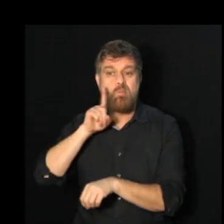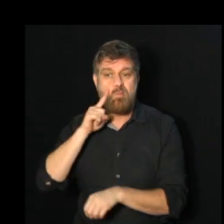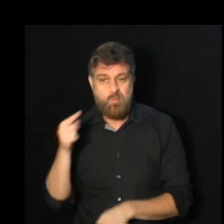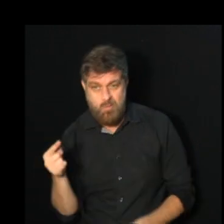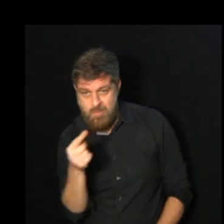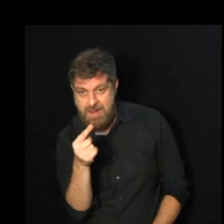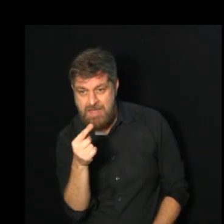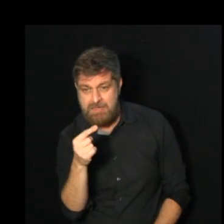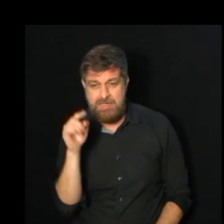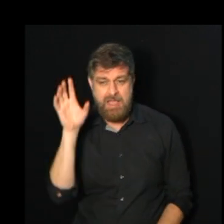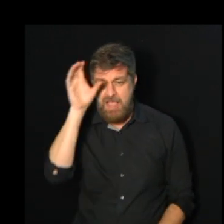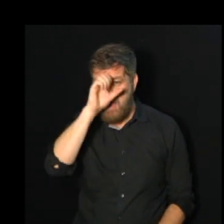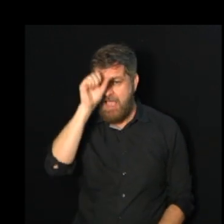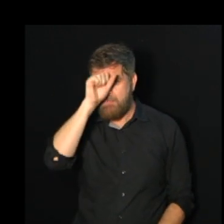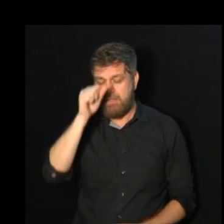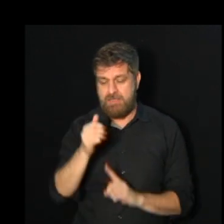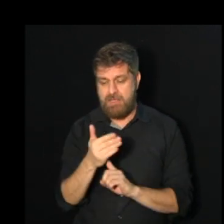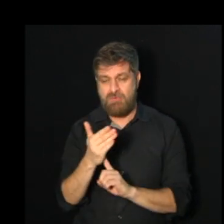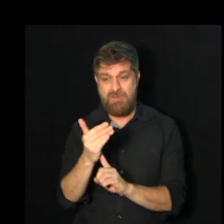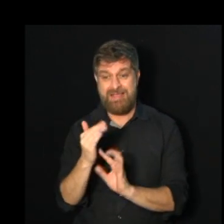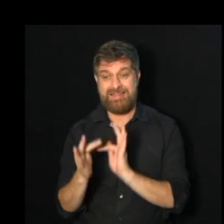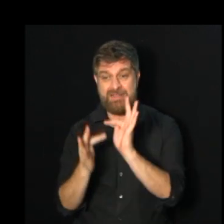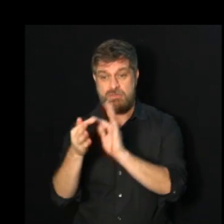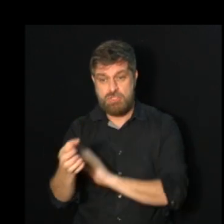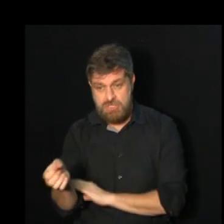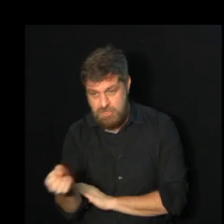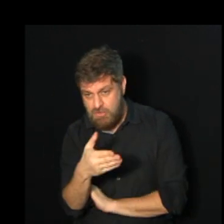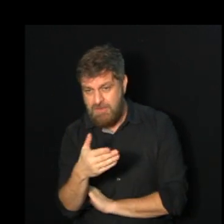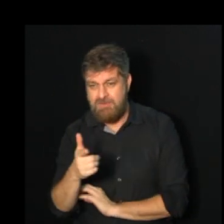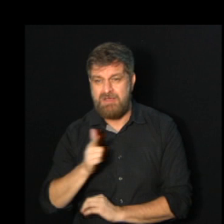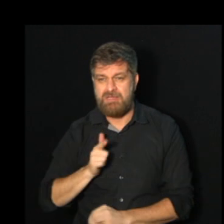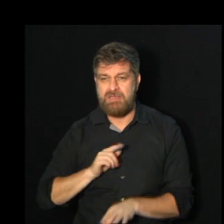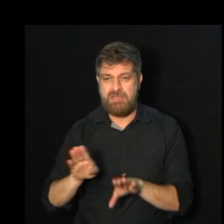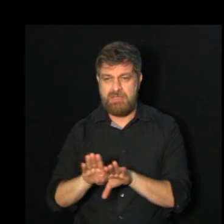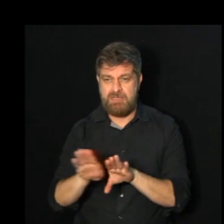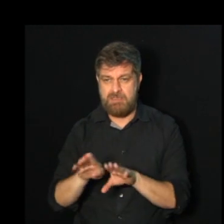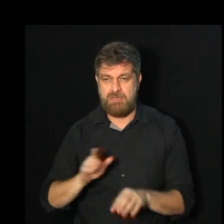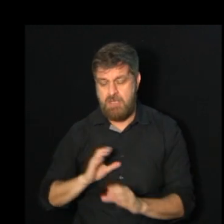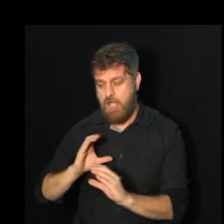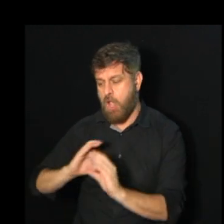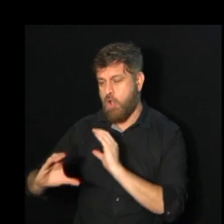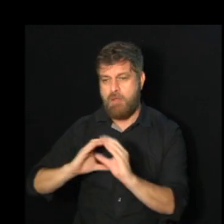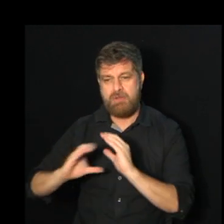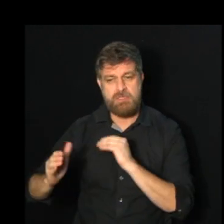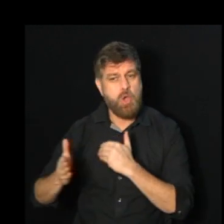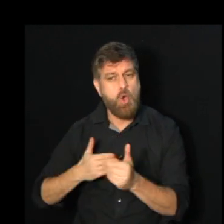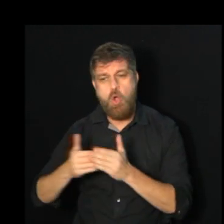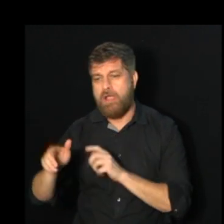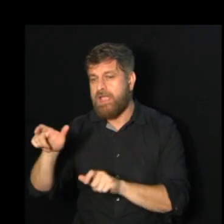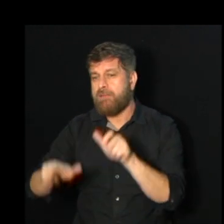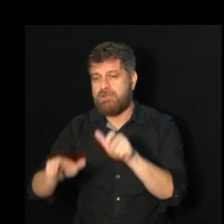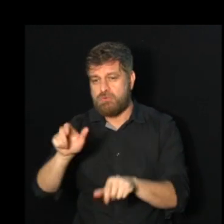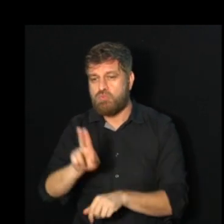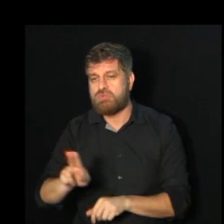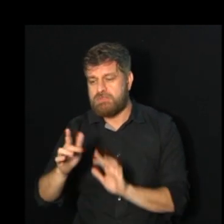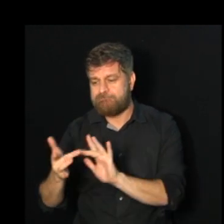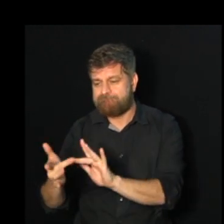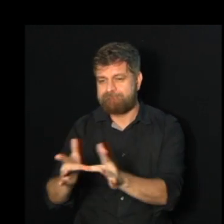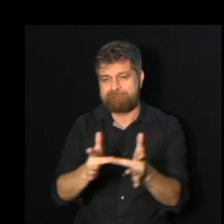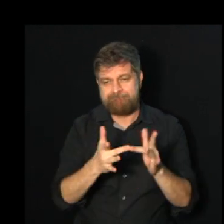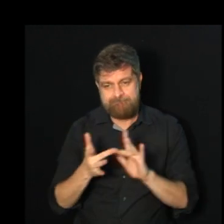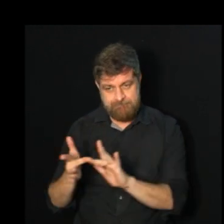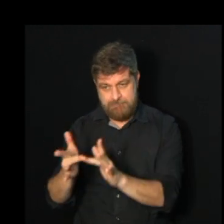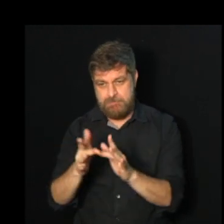está aprendendo novas tecnologias com o radioamador, que você tem uma plataforma de comunicação que qualquer um pode utilizar, e a